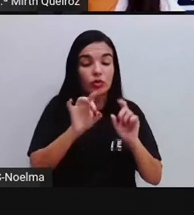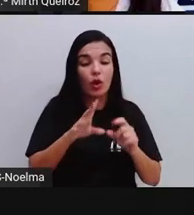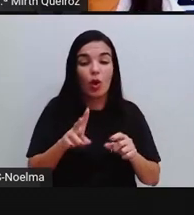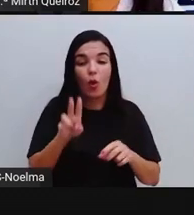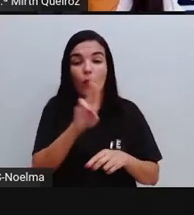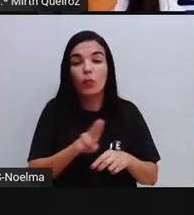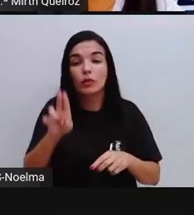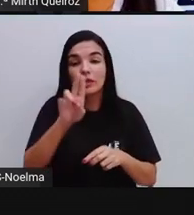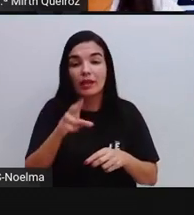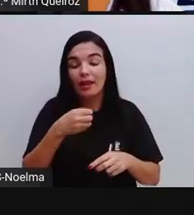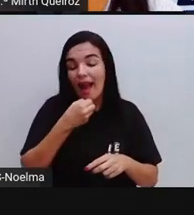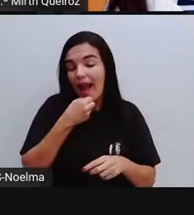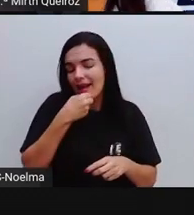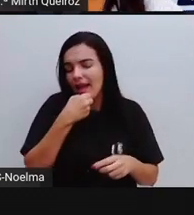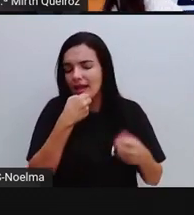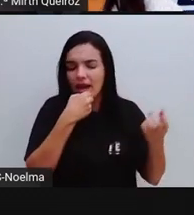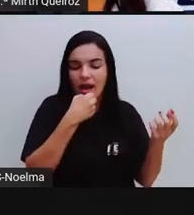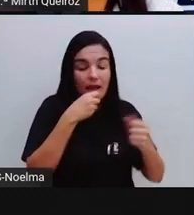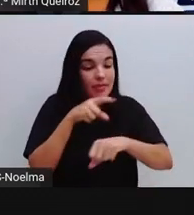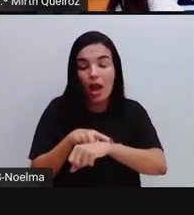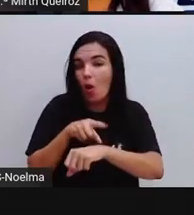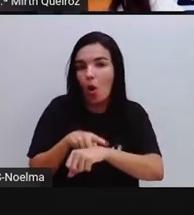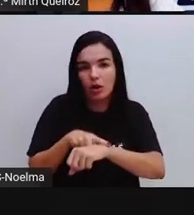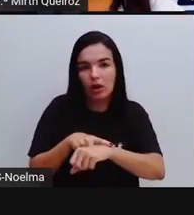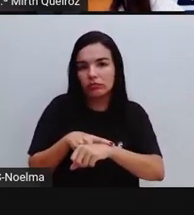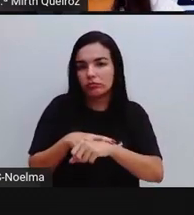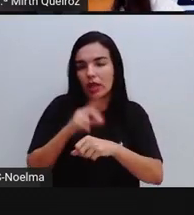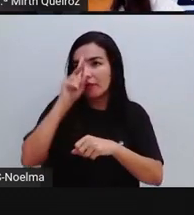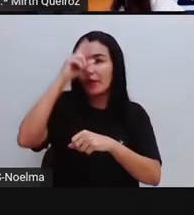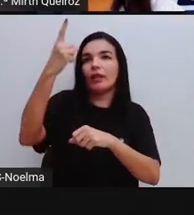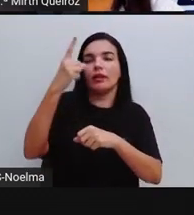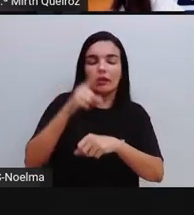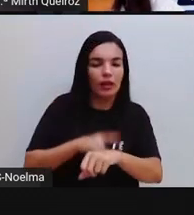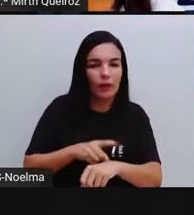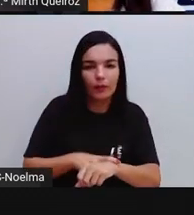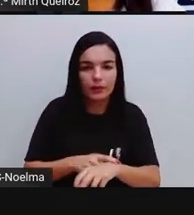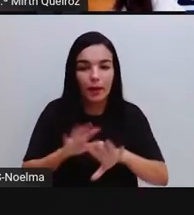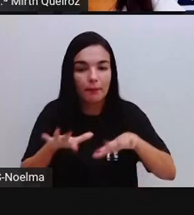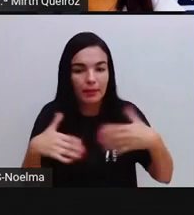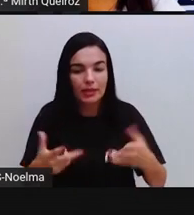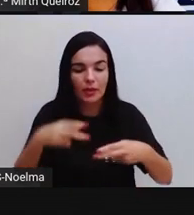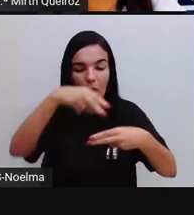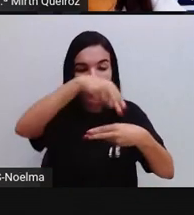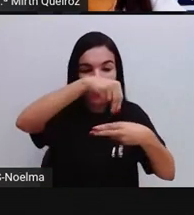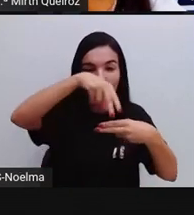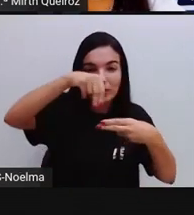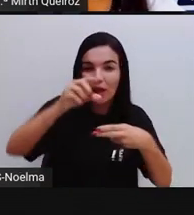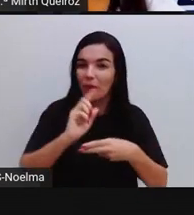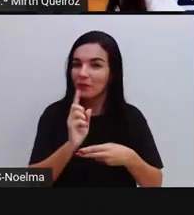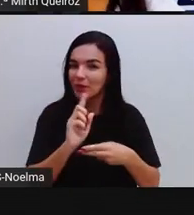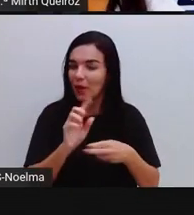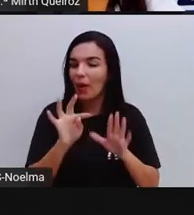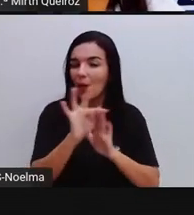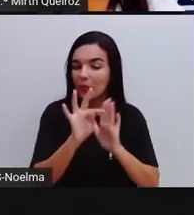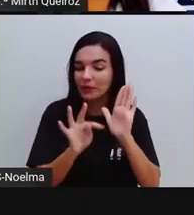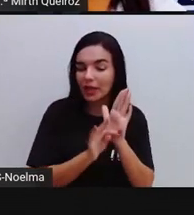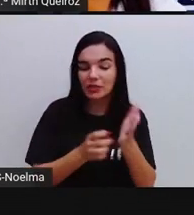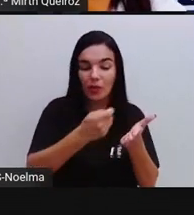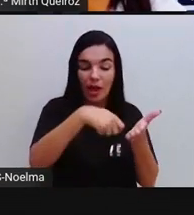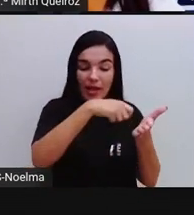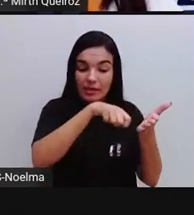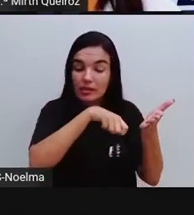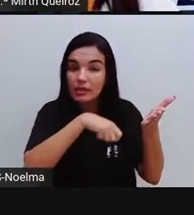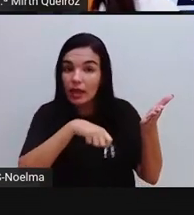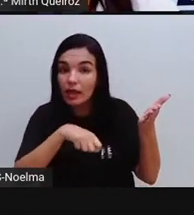de forma cantada e improvisada. Já o cordel não. O cordel é um tipo de texto que